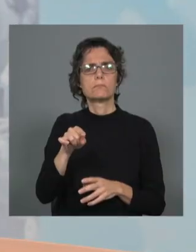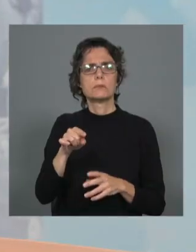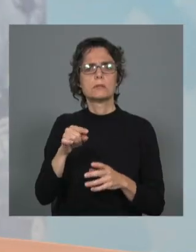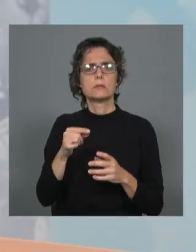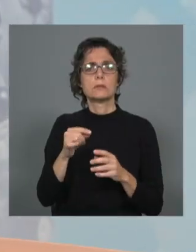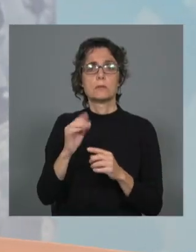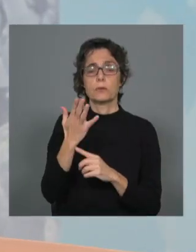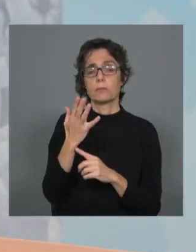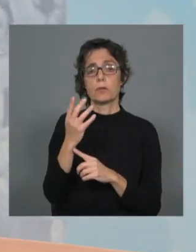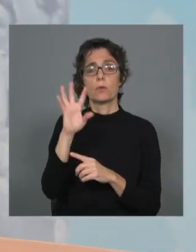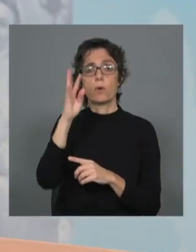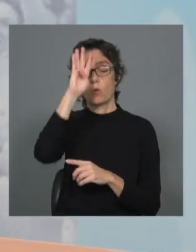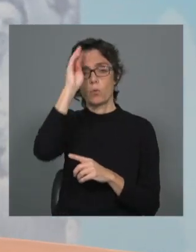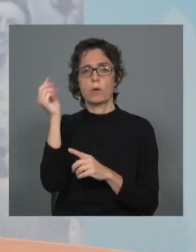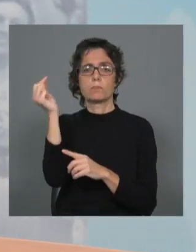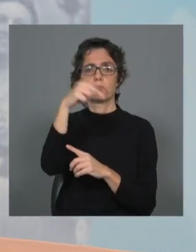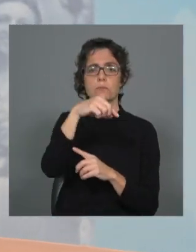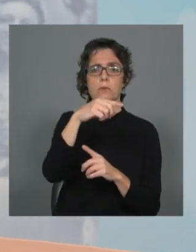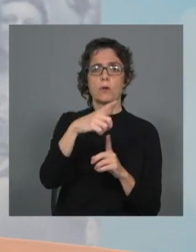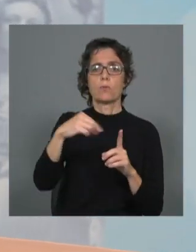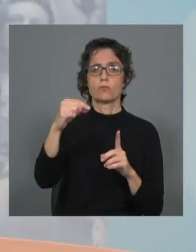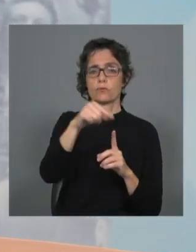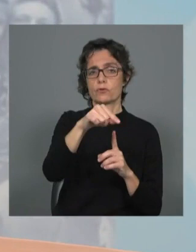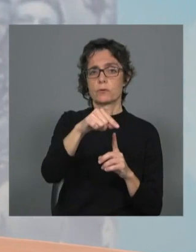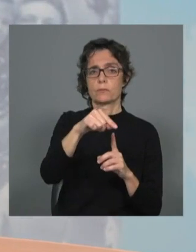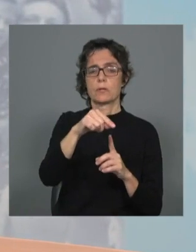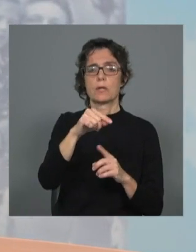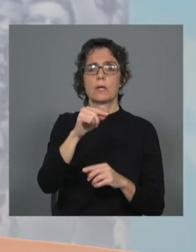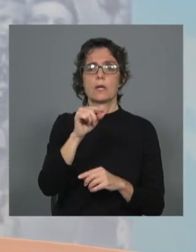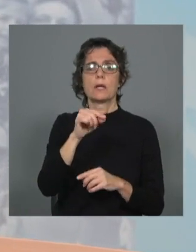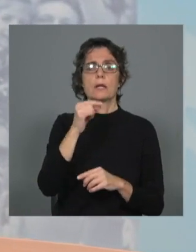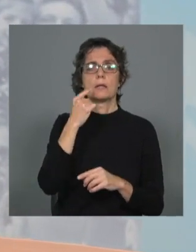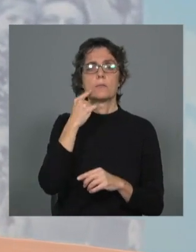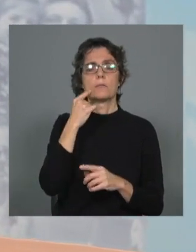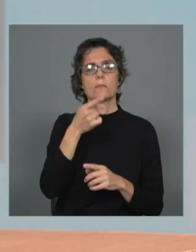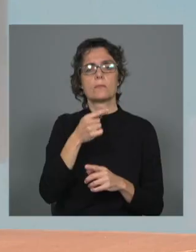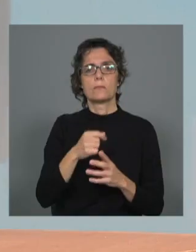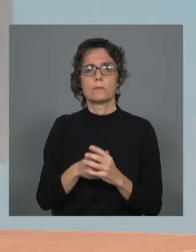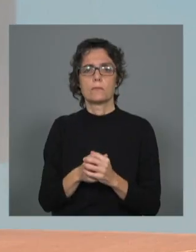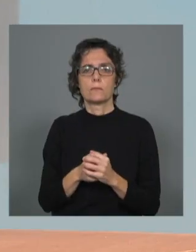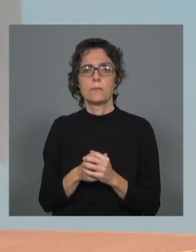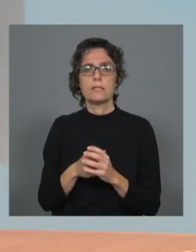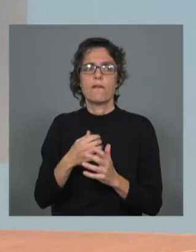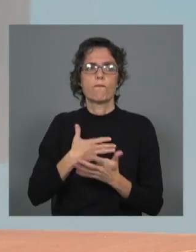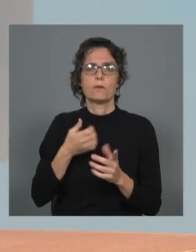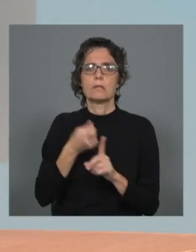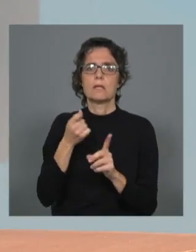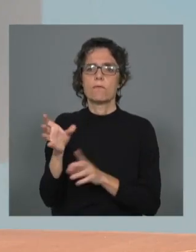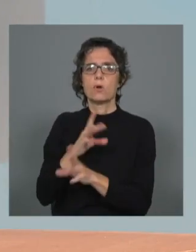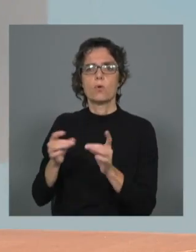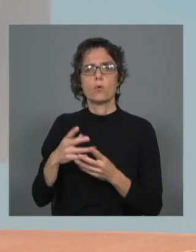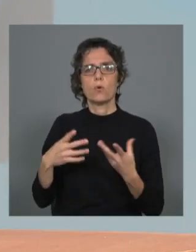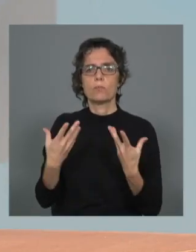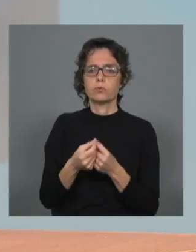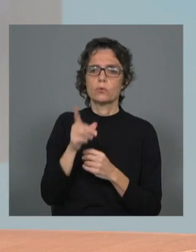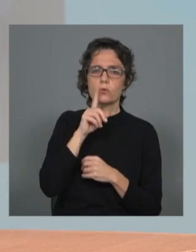logo a chegada ao Chipre e esse desafio à Europa que precisa de ser reconciliado. Foi muito forte logo, eu